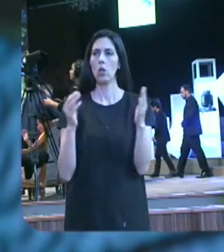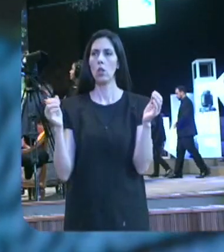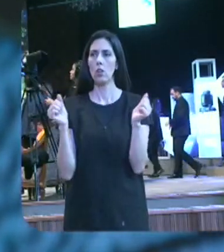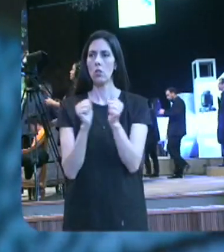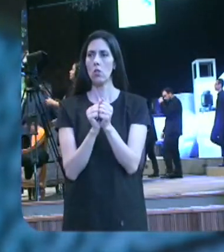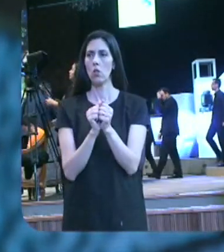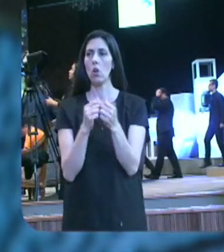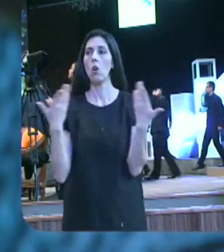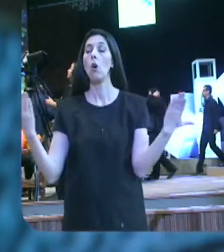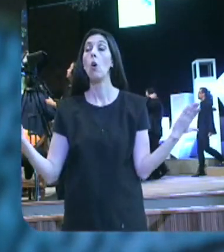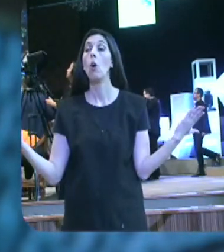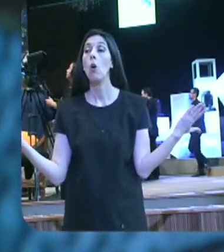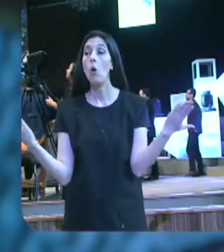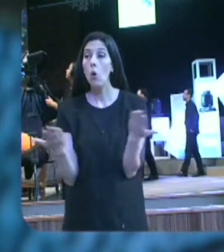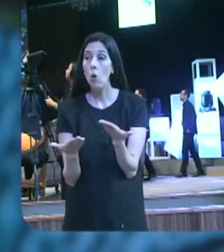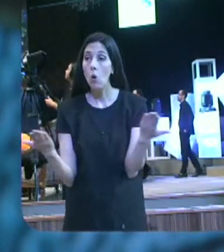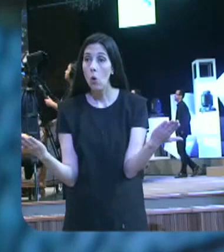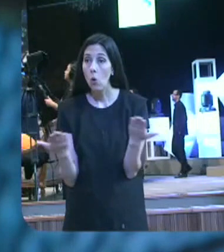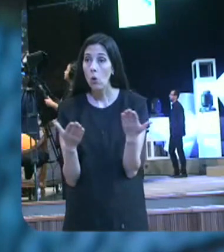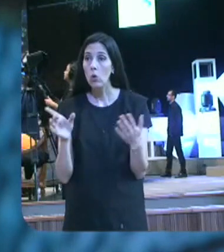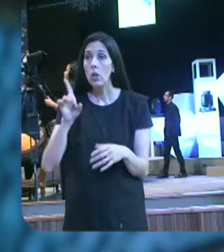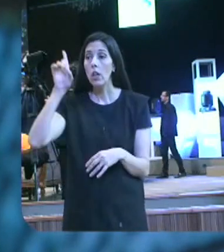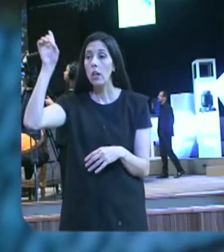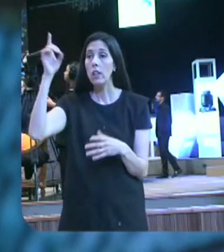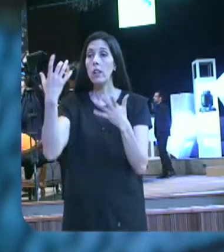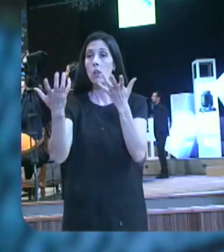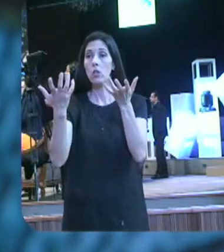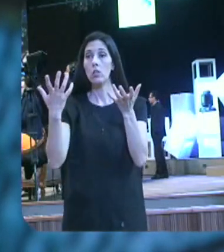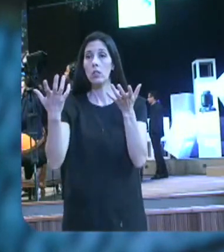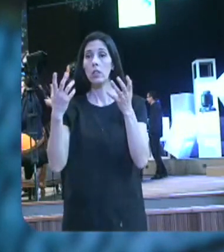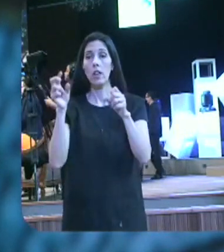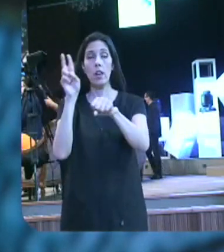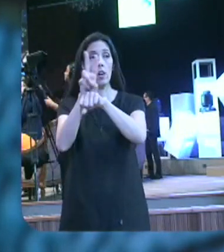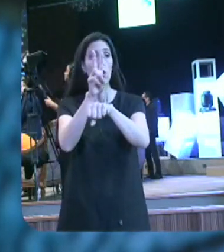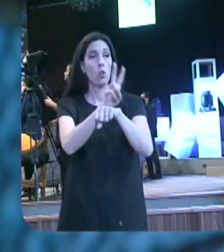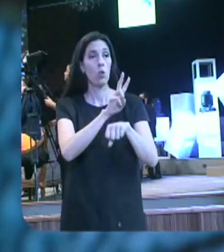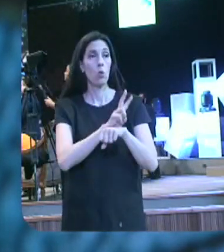Hoje o Senhor quer envolver você nos braços dele.